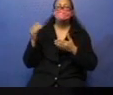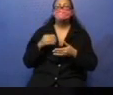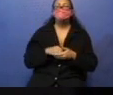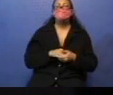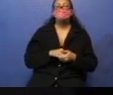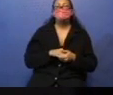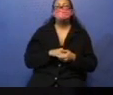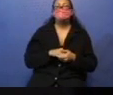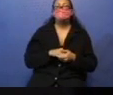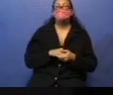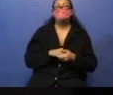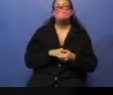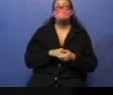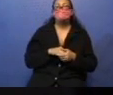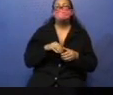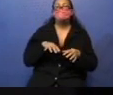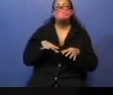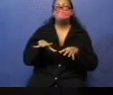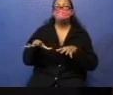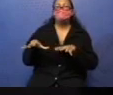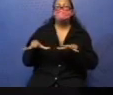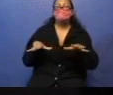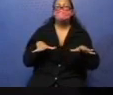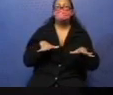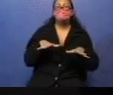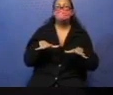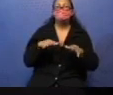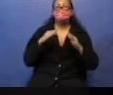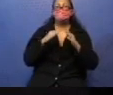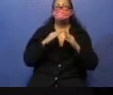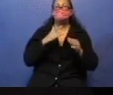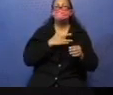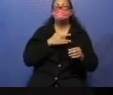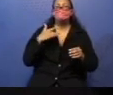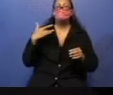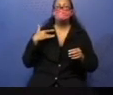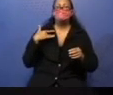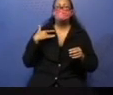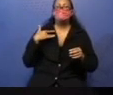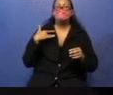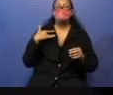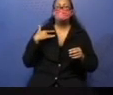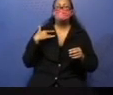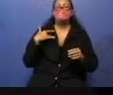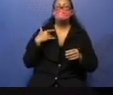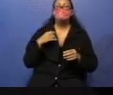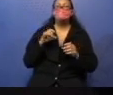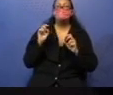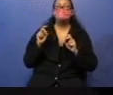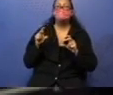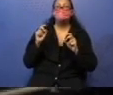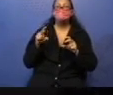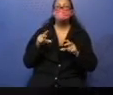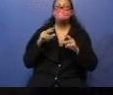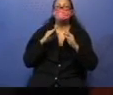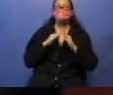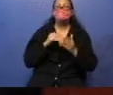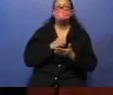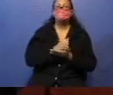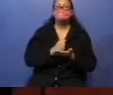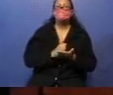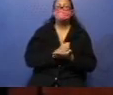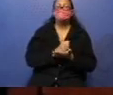gotas, distribuído gratuitamente em postos de saúde e vendidos em farmácia. O que é